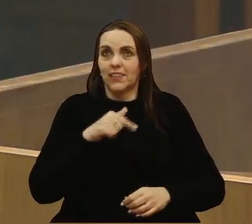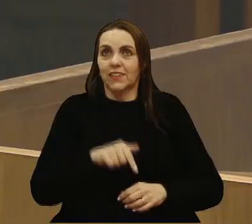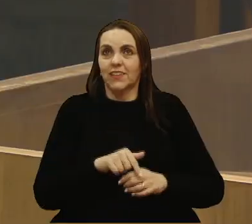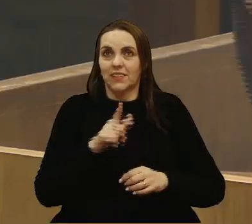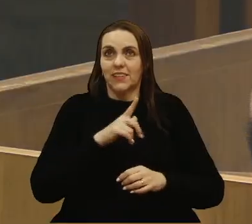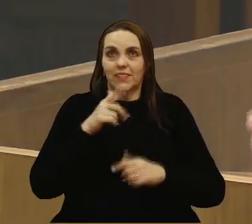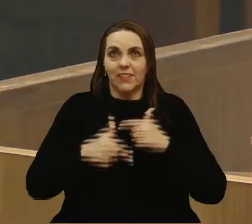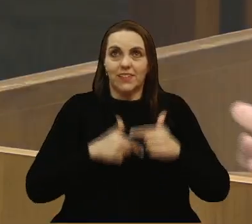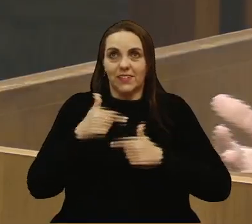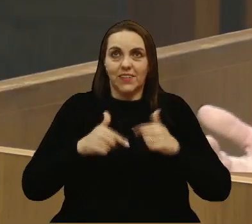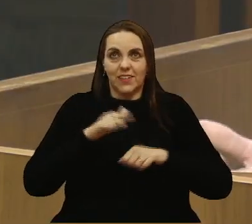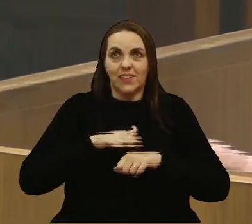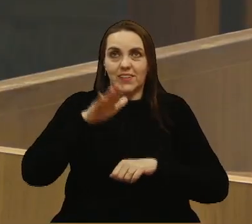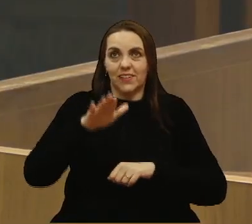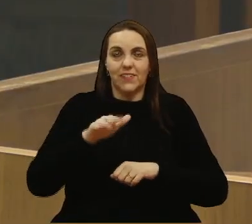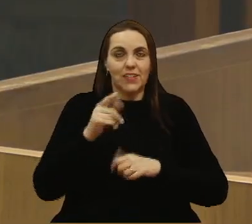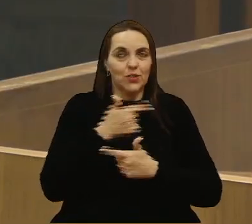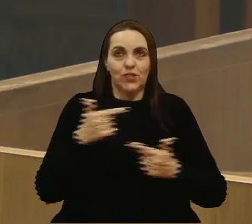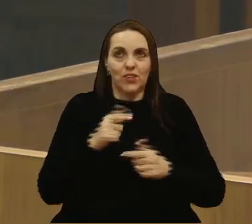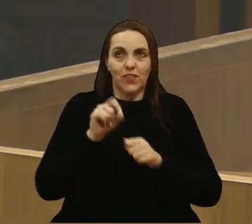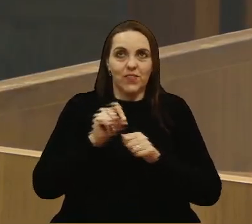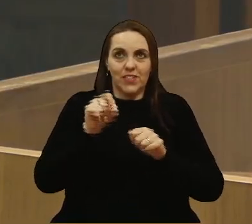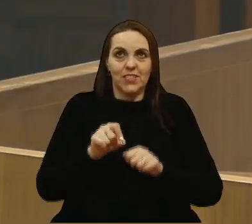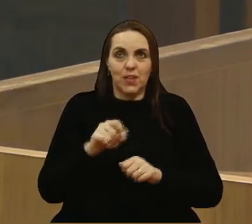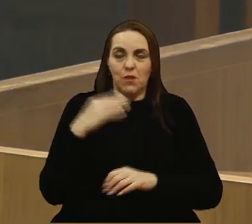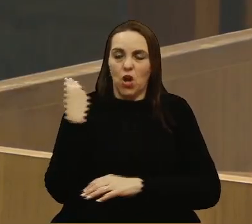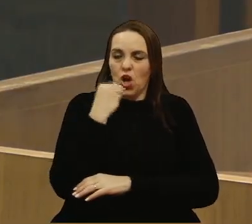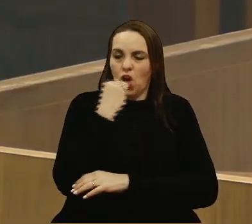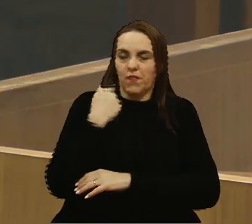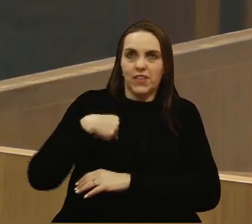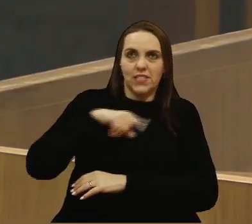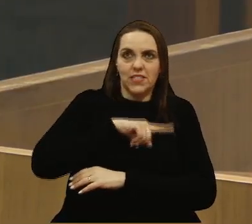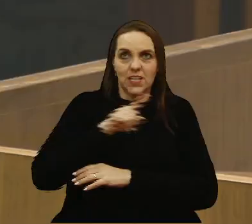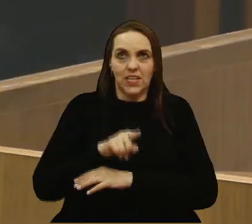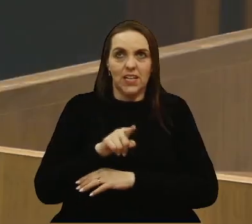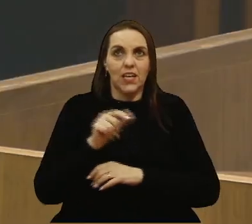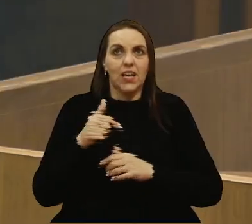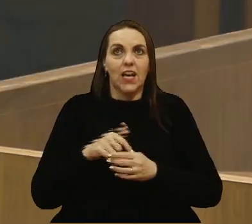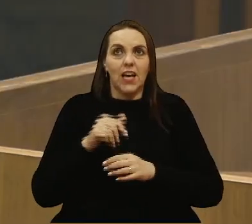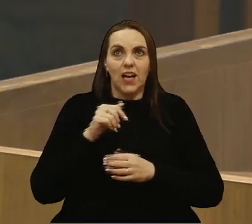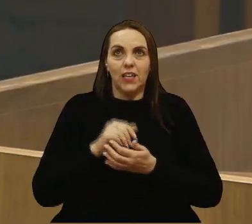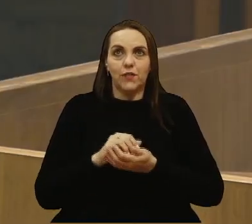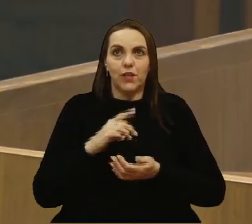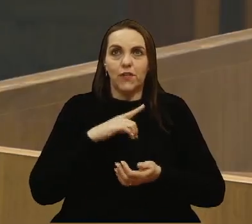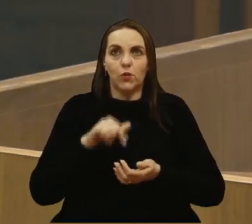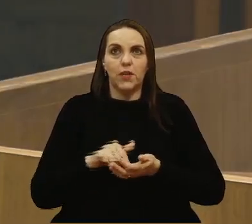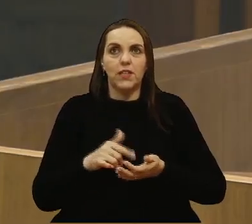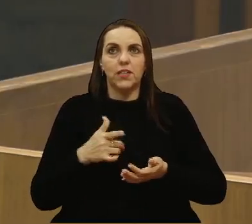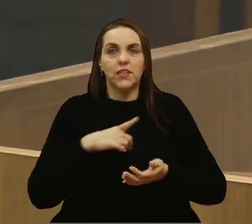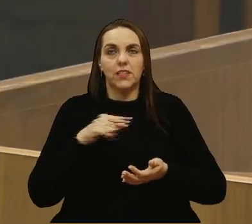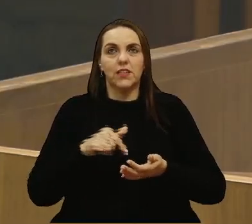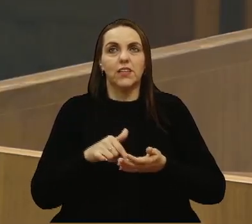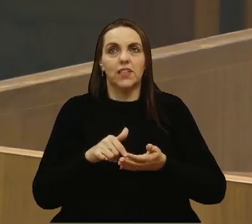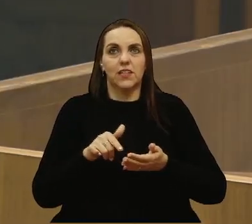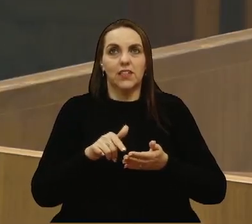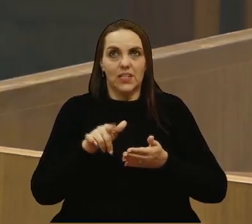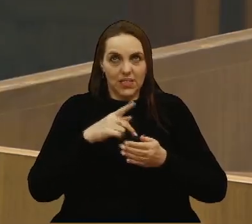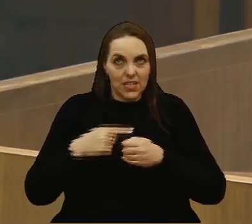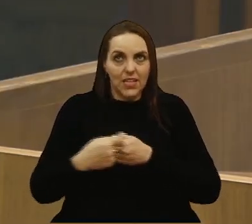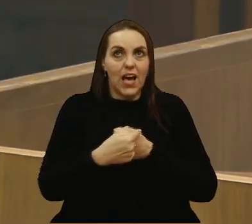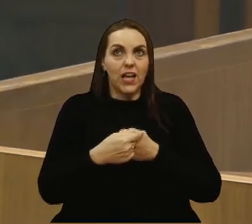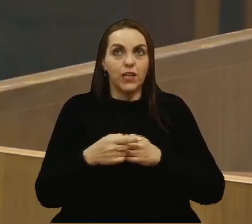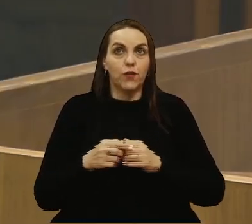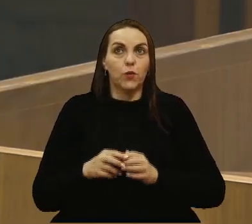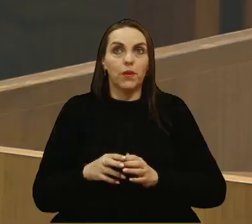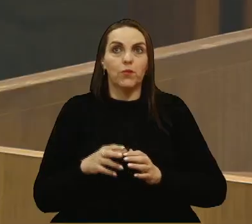ter que trabalhar mais, não tem o que fazer para nos convencer, porque a gente não está aqui querendo prejudicar o governo. Nós queremos o bem da cidade. Mas